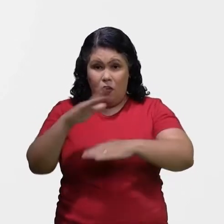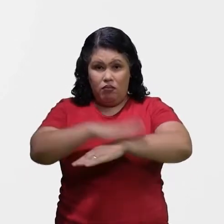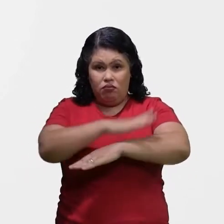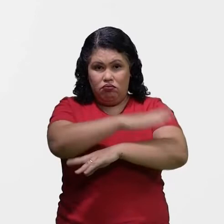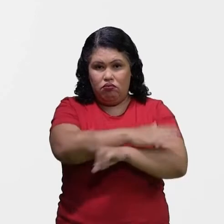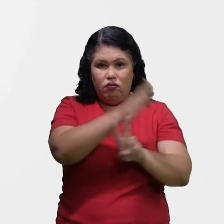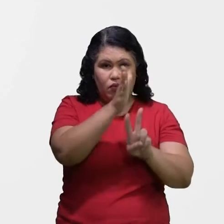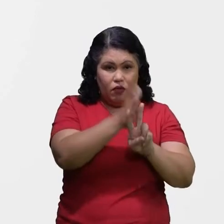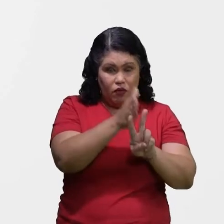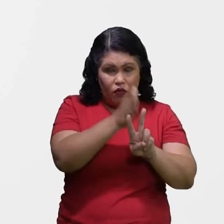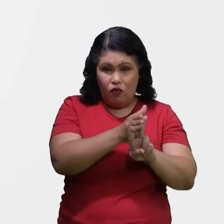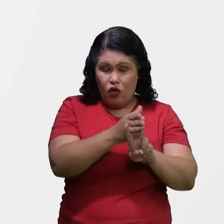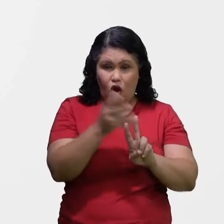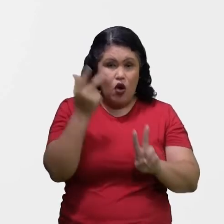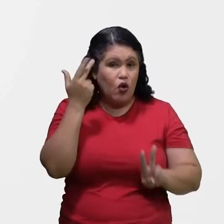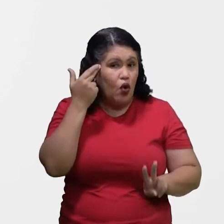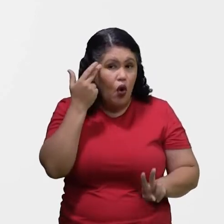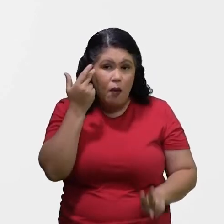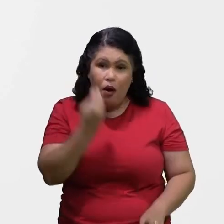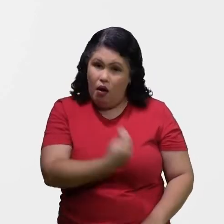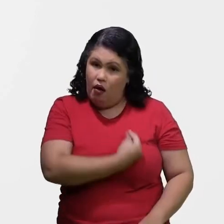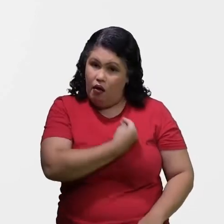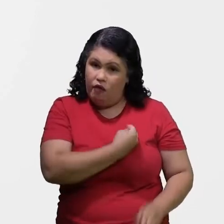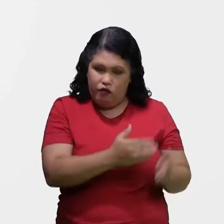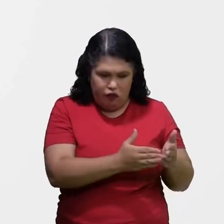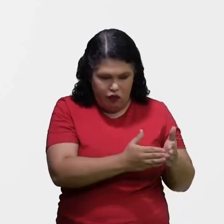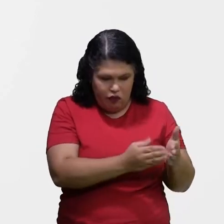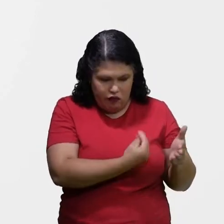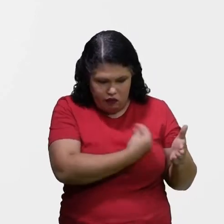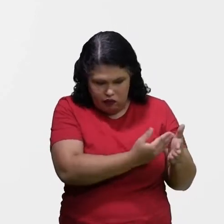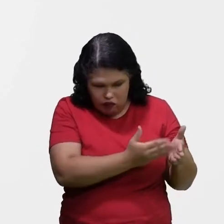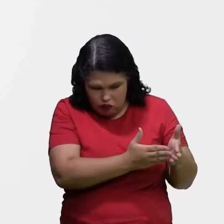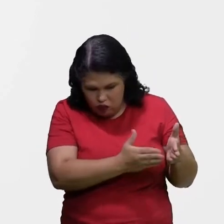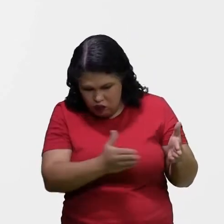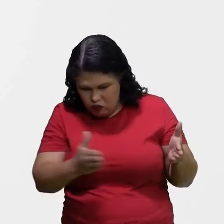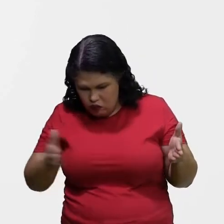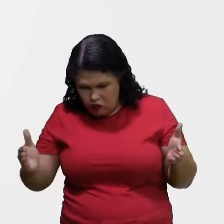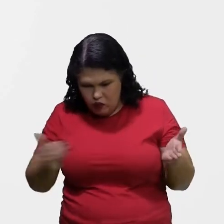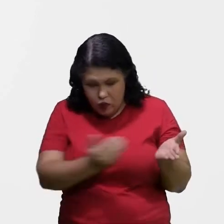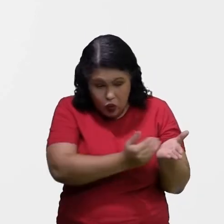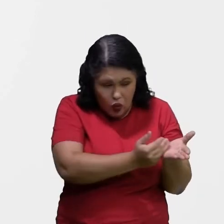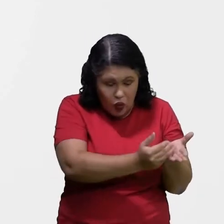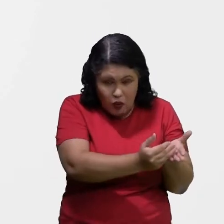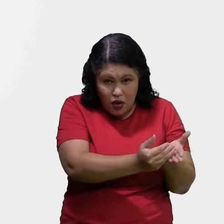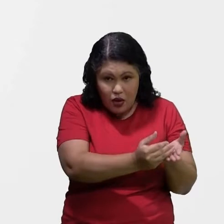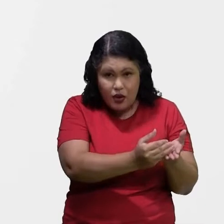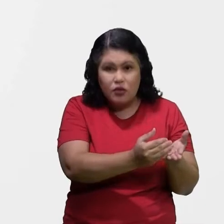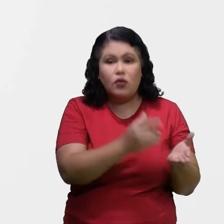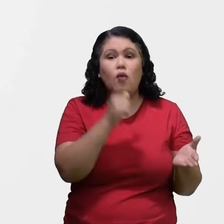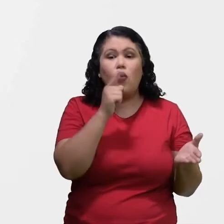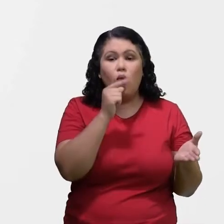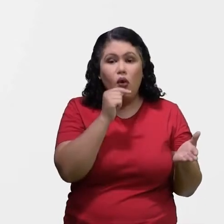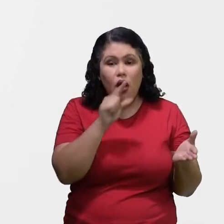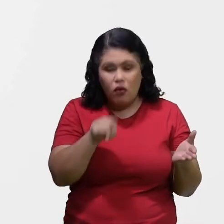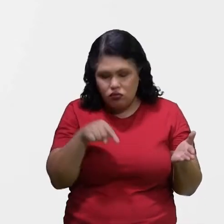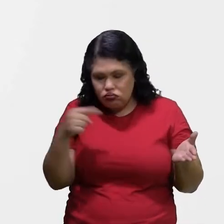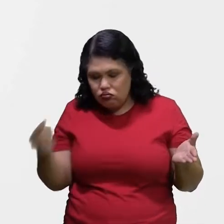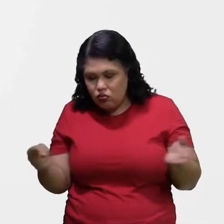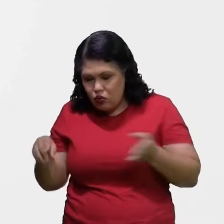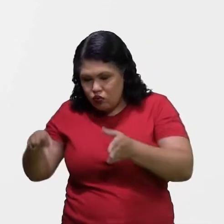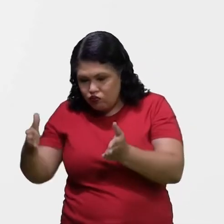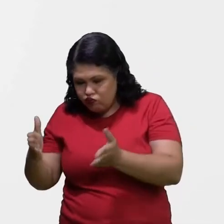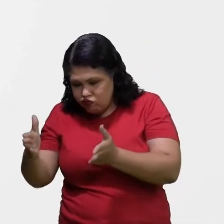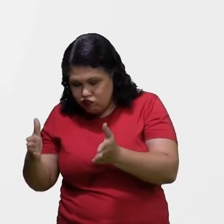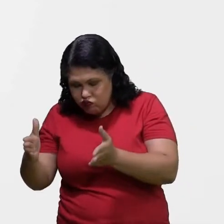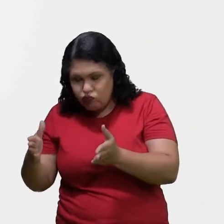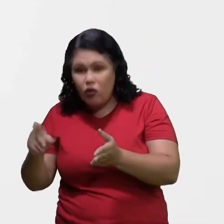das ciências, dentro da natureza. Ele começa num ambiente nadando e depois ele ganha a terra, a vida. São